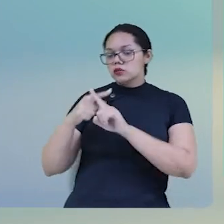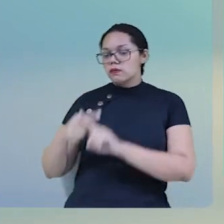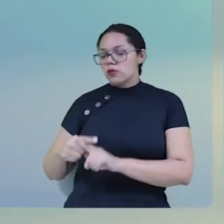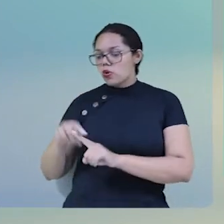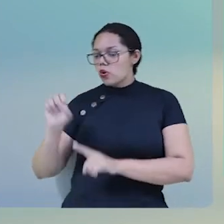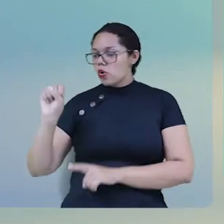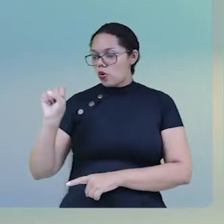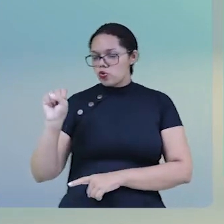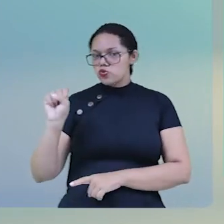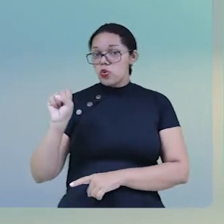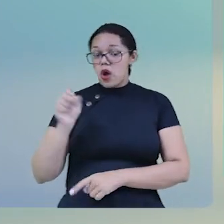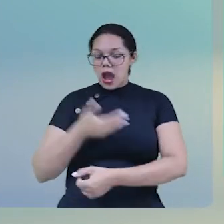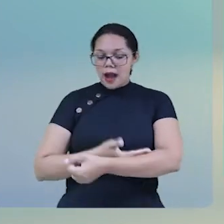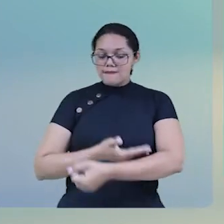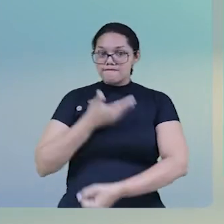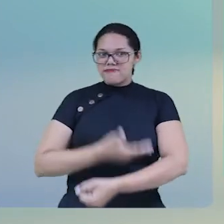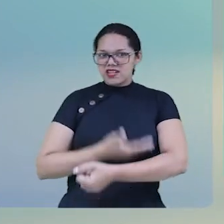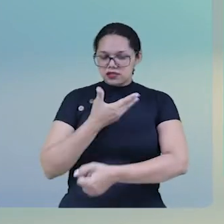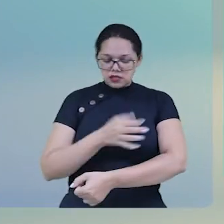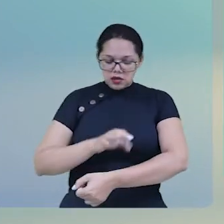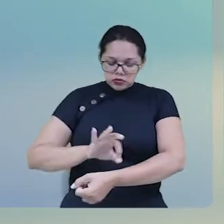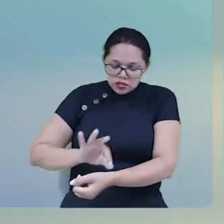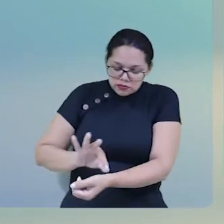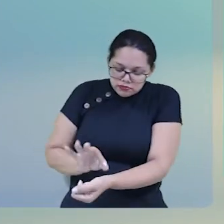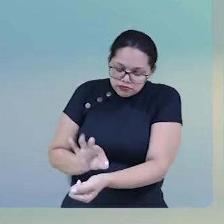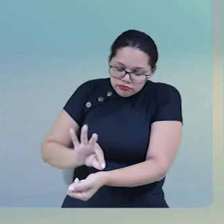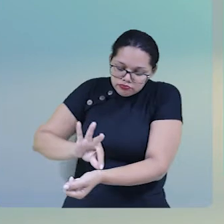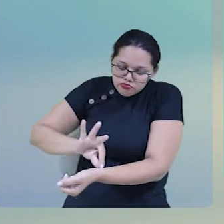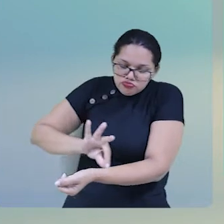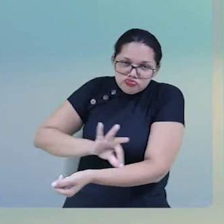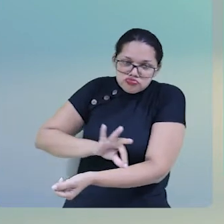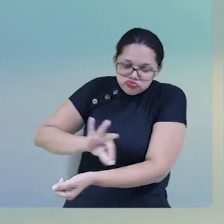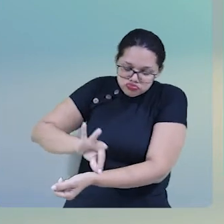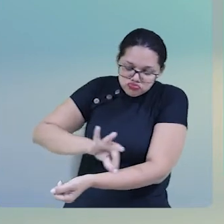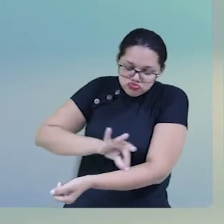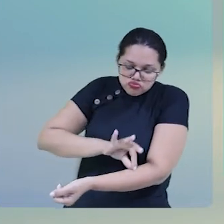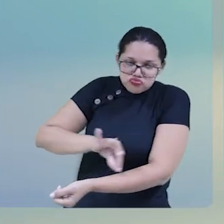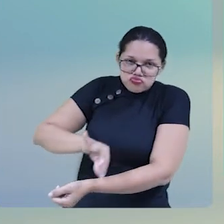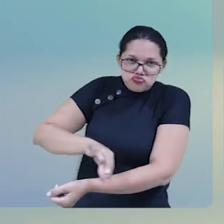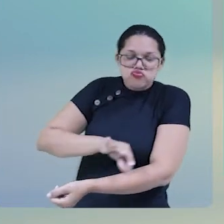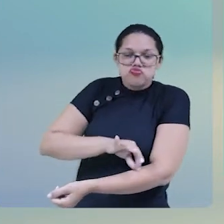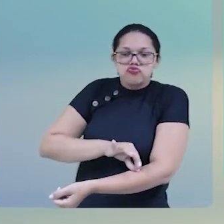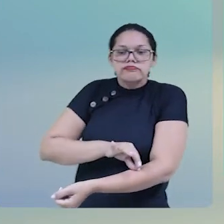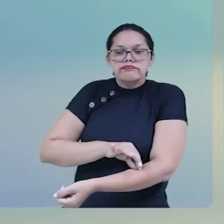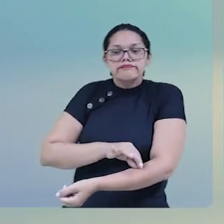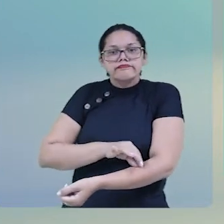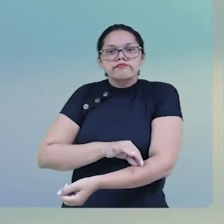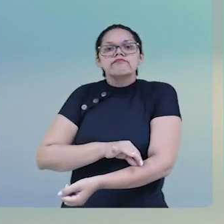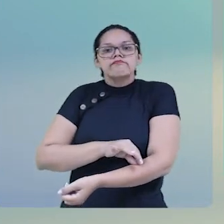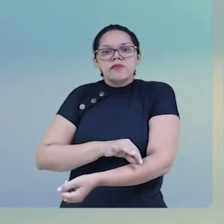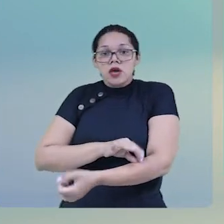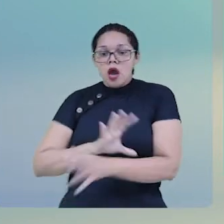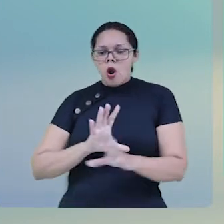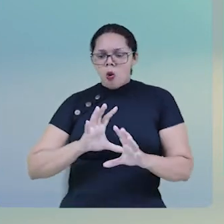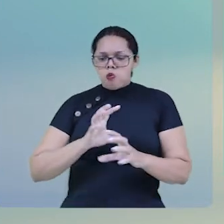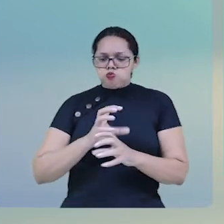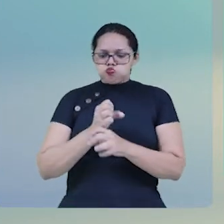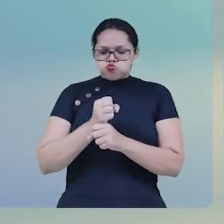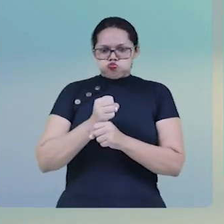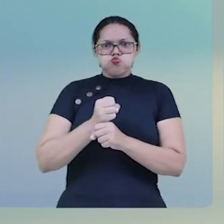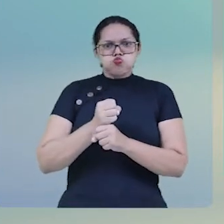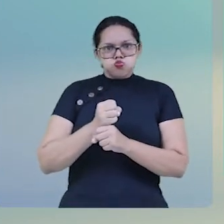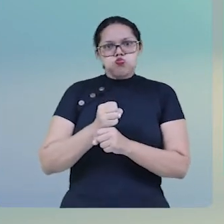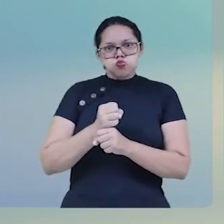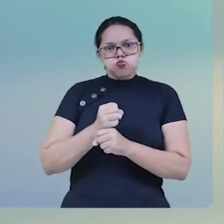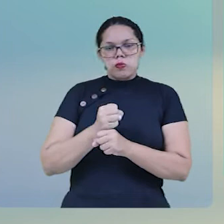que a pressão nos vasos sanguíneos, no movimento de sístole, o que é a sístole? É a contração